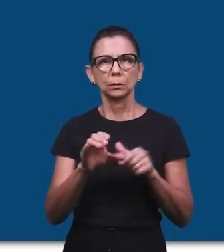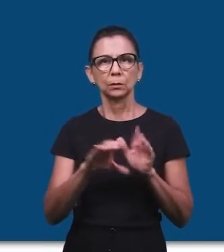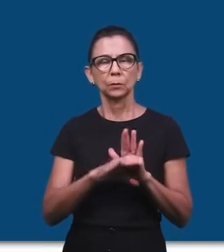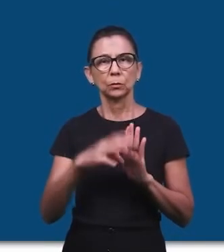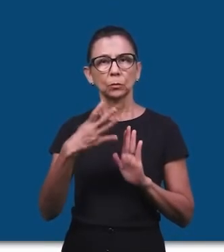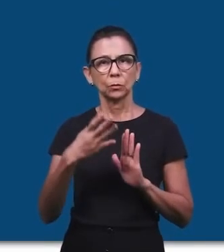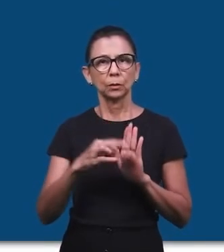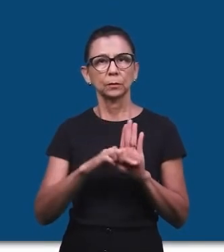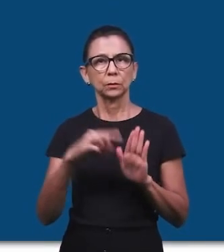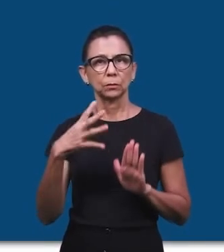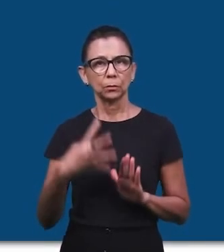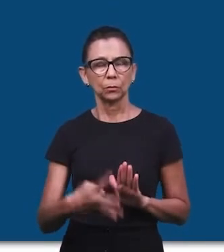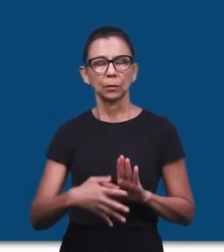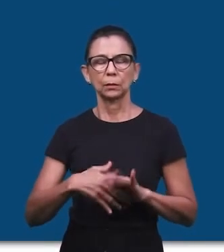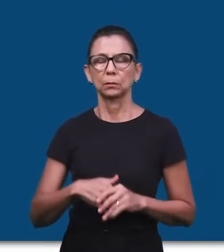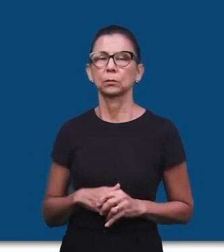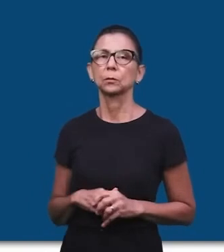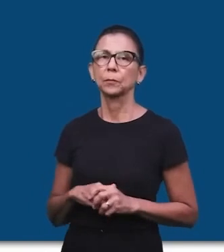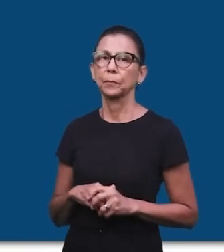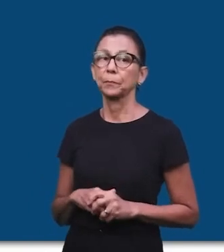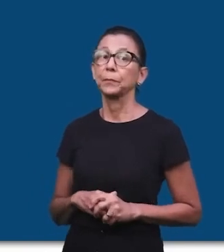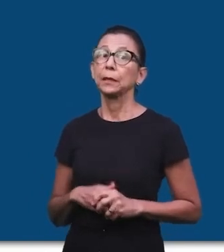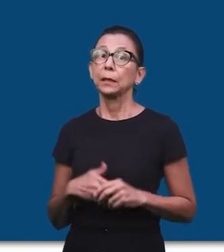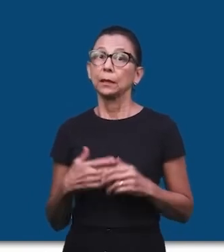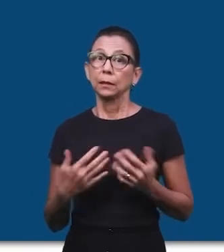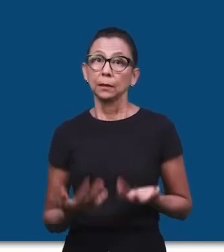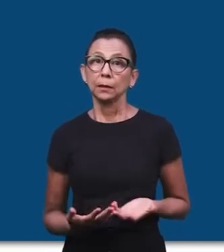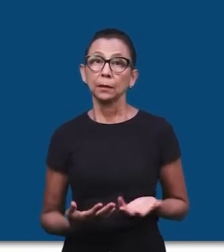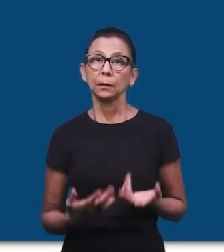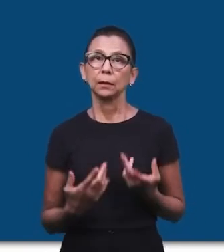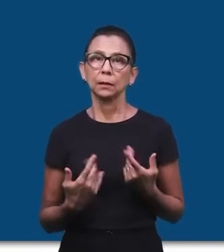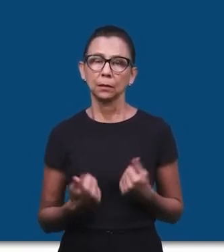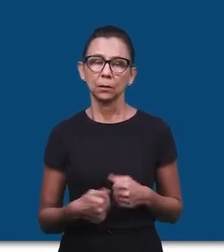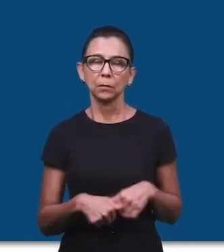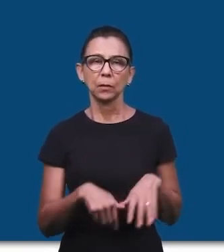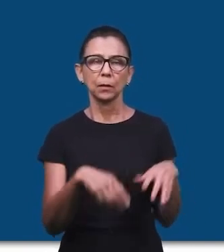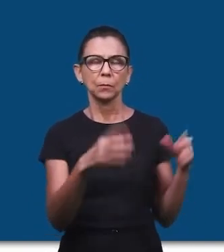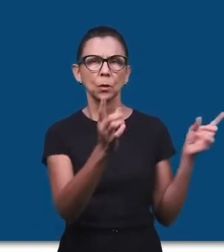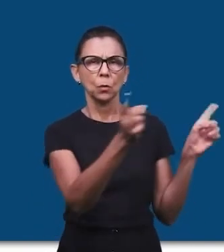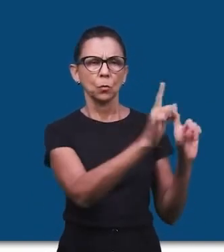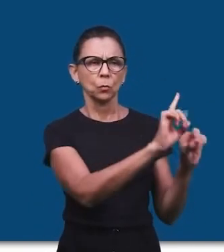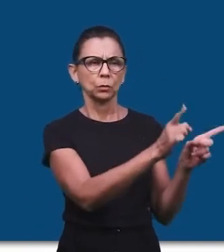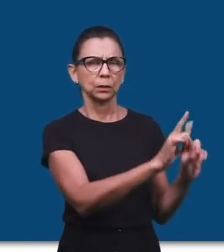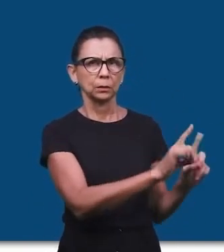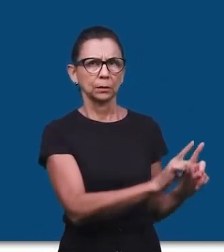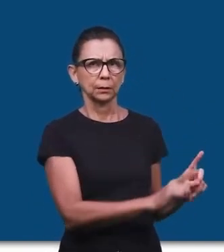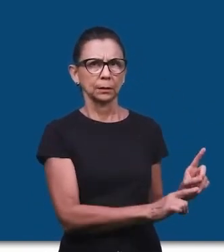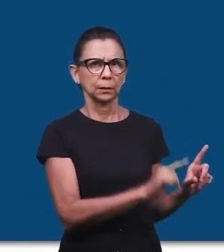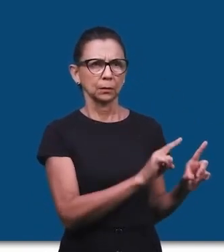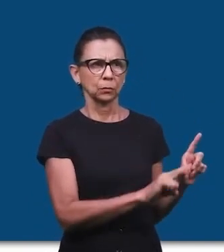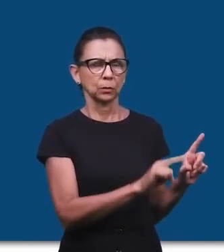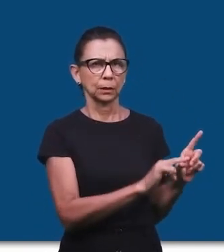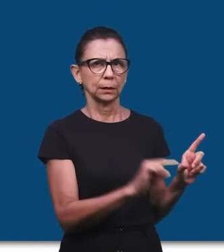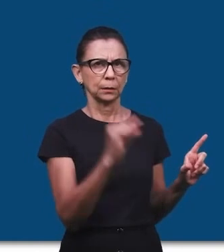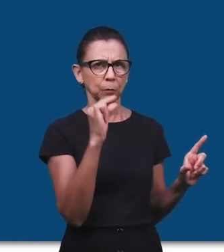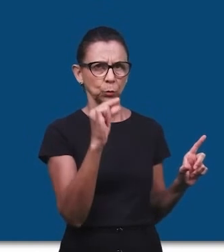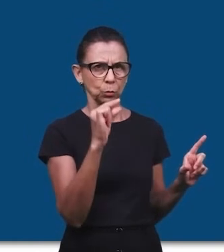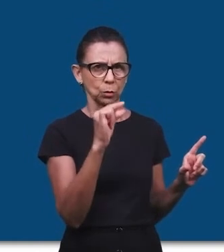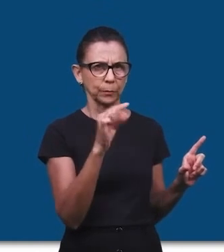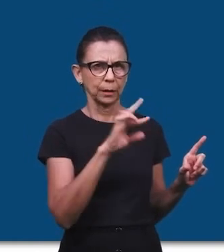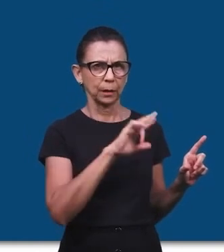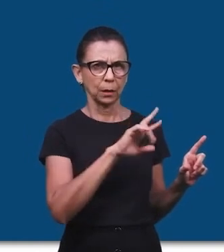quais O deus desse século que tá escrito com letra minúscula esse Deus porque ele não é Deus O deus desse século